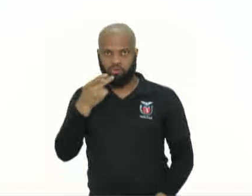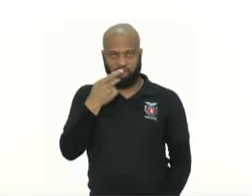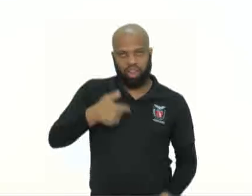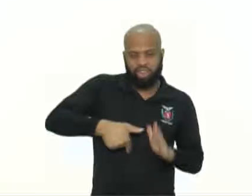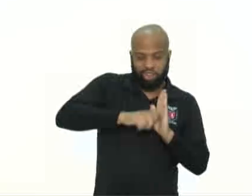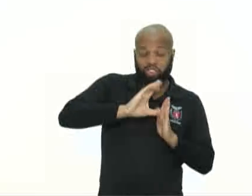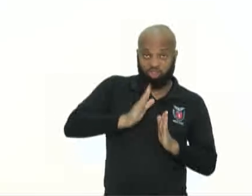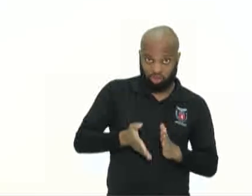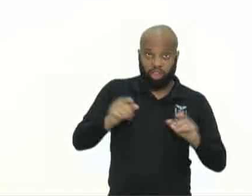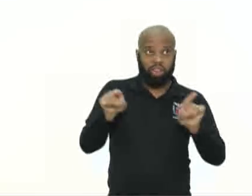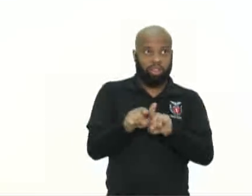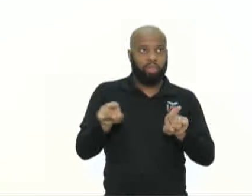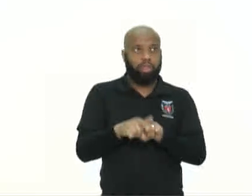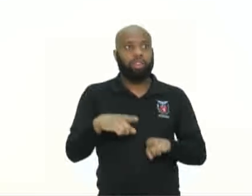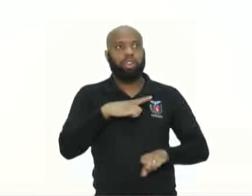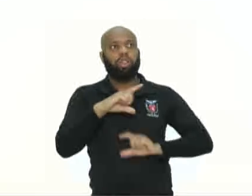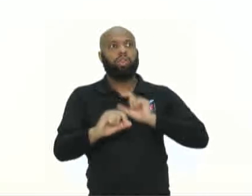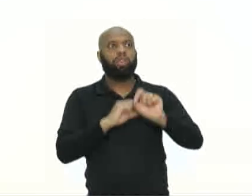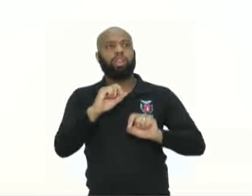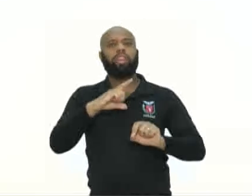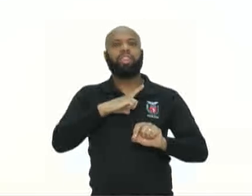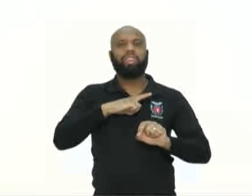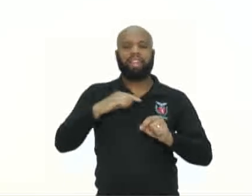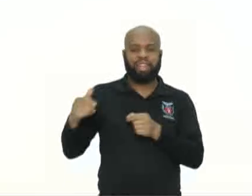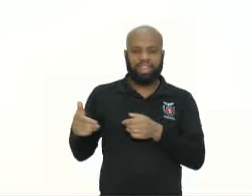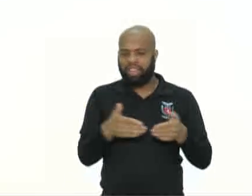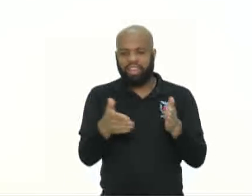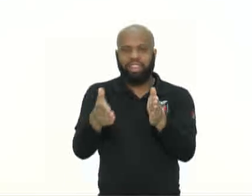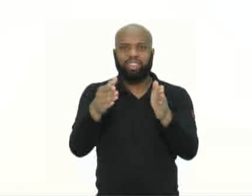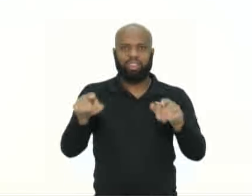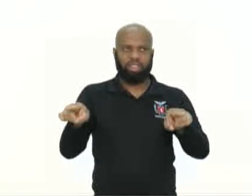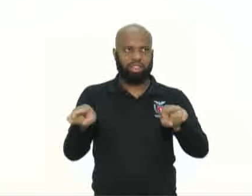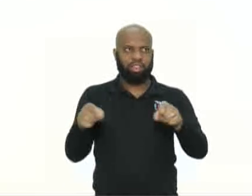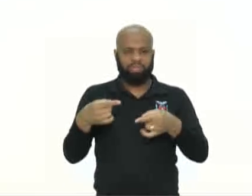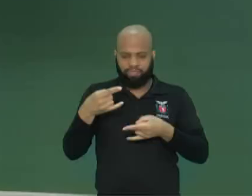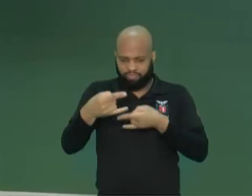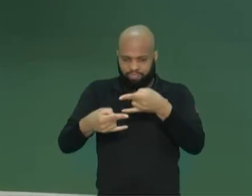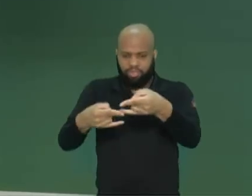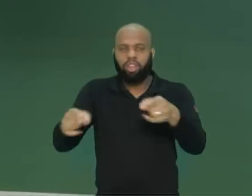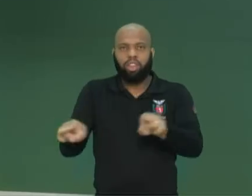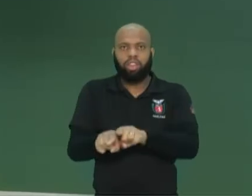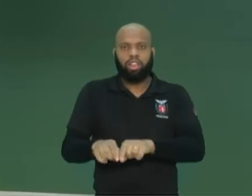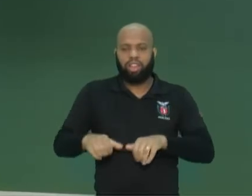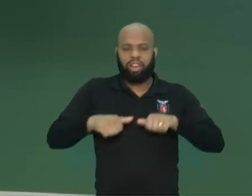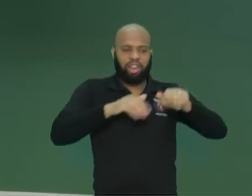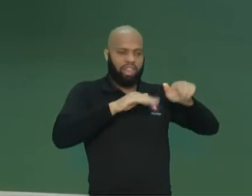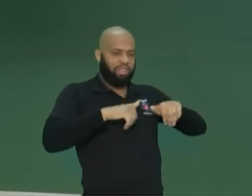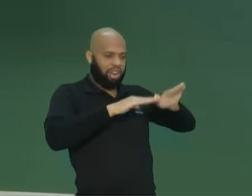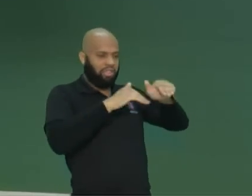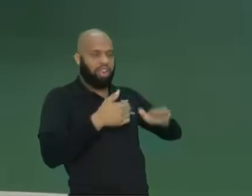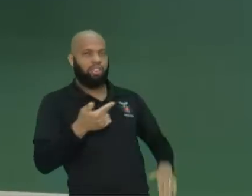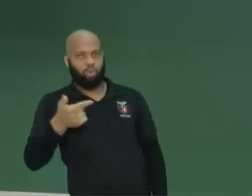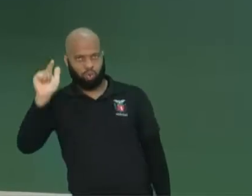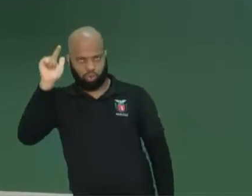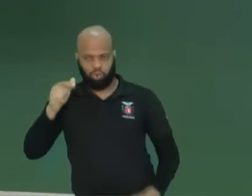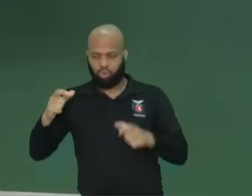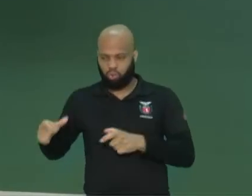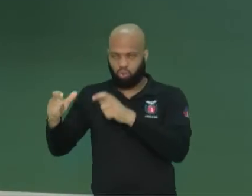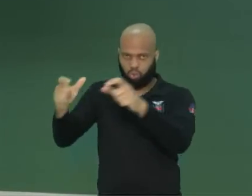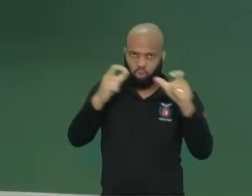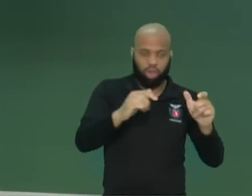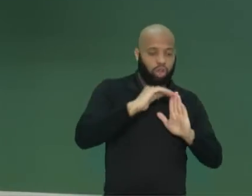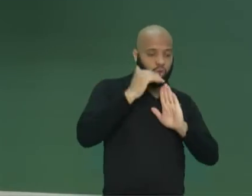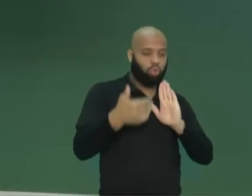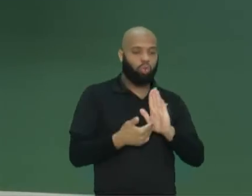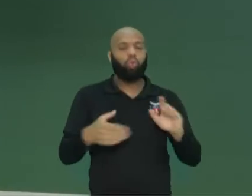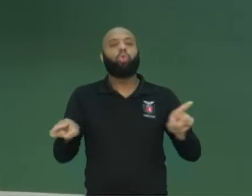e as estradas de ferro, né, para poder levar esses minérios para outras partes. Tudo isso